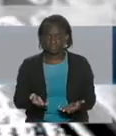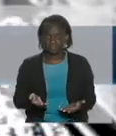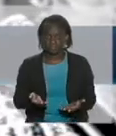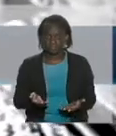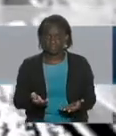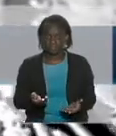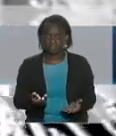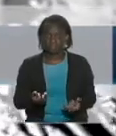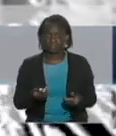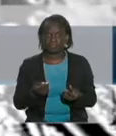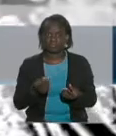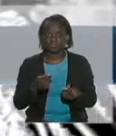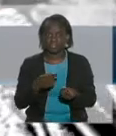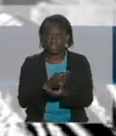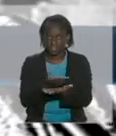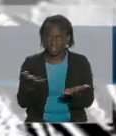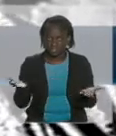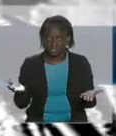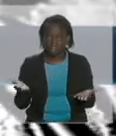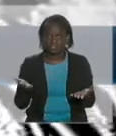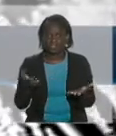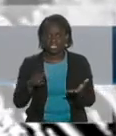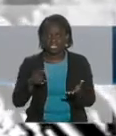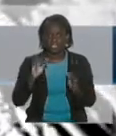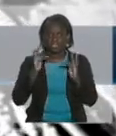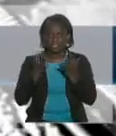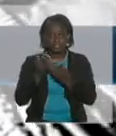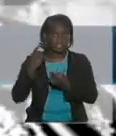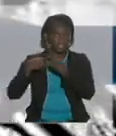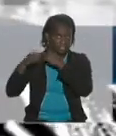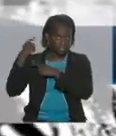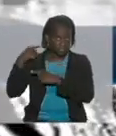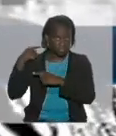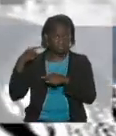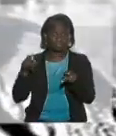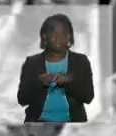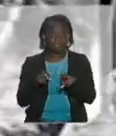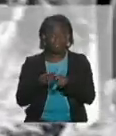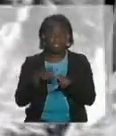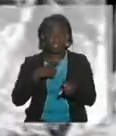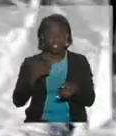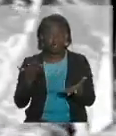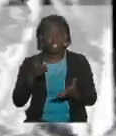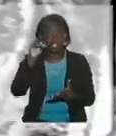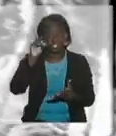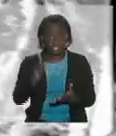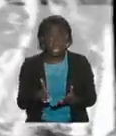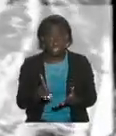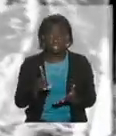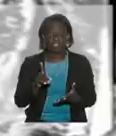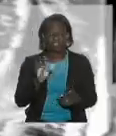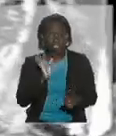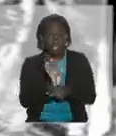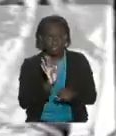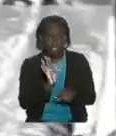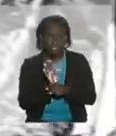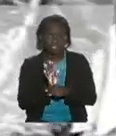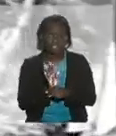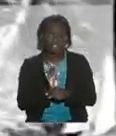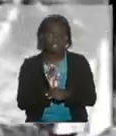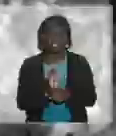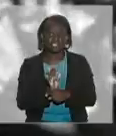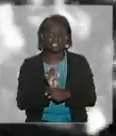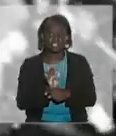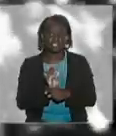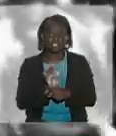Isso nos foi ofertado pelos nossos ancestros e nós temos o direito de